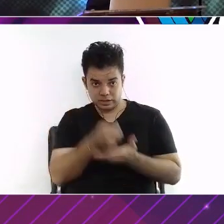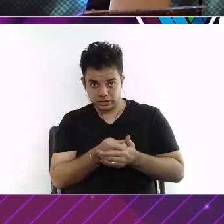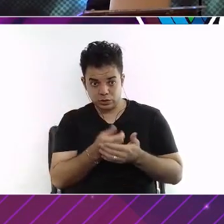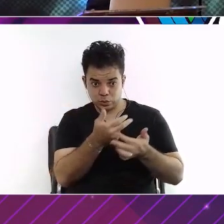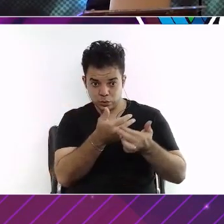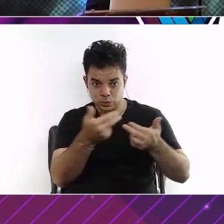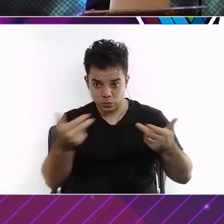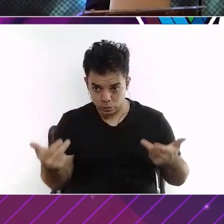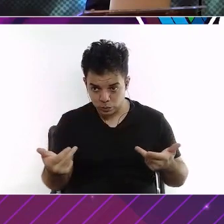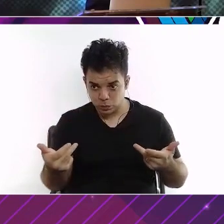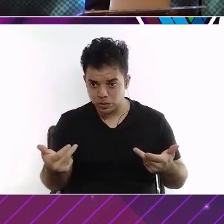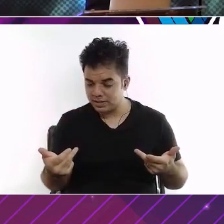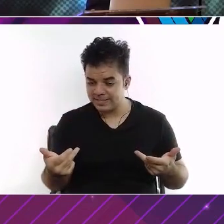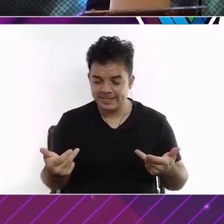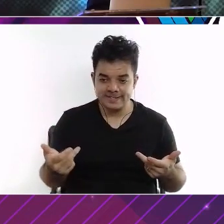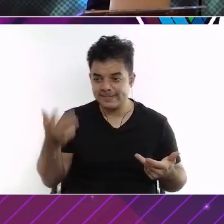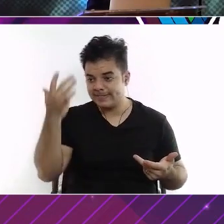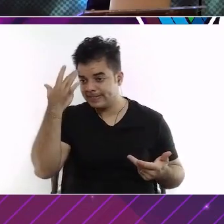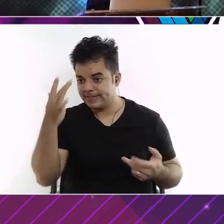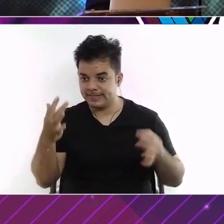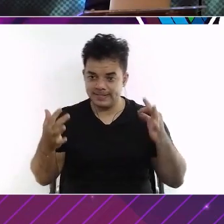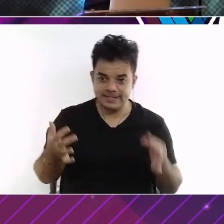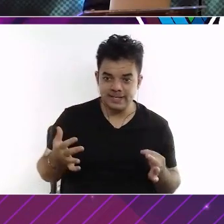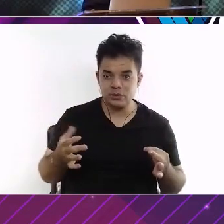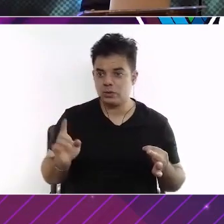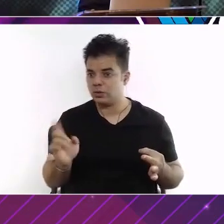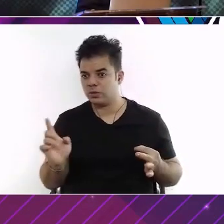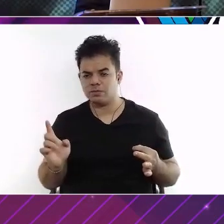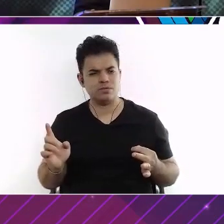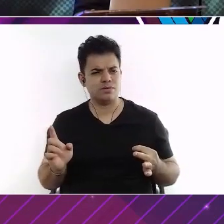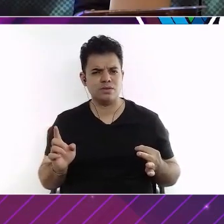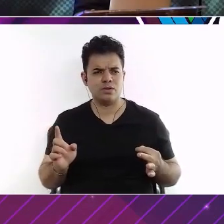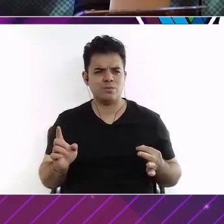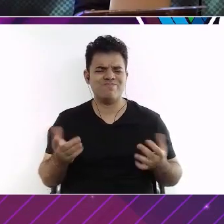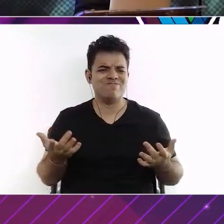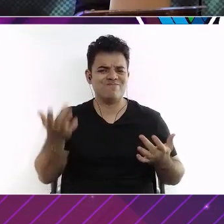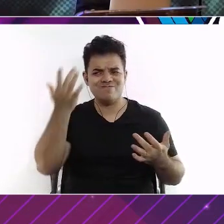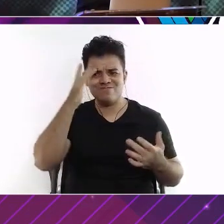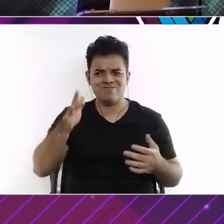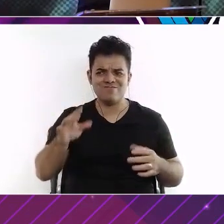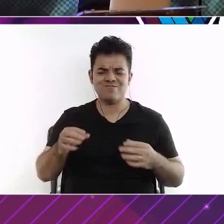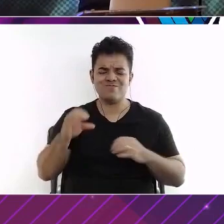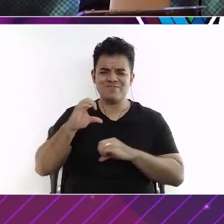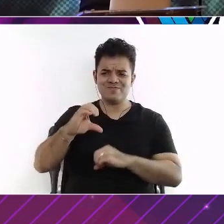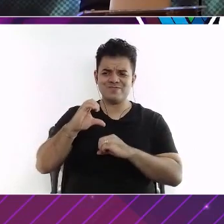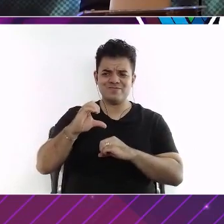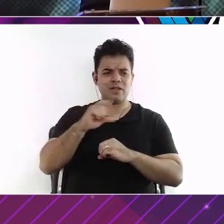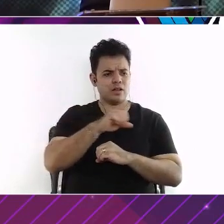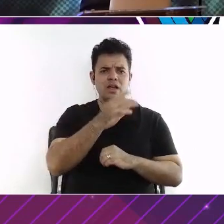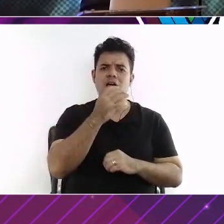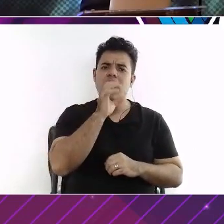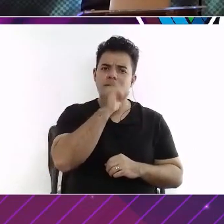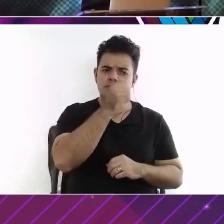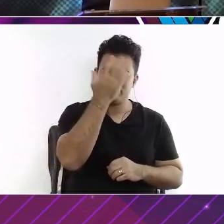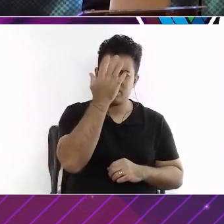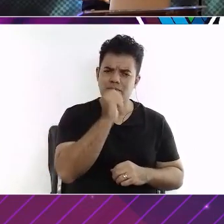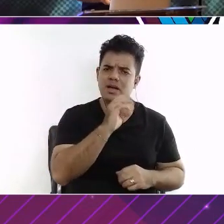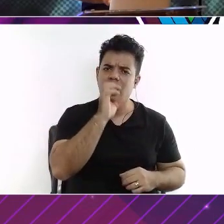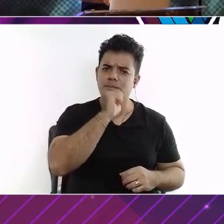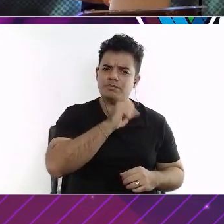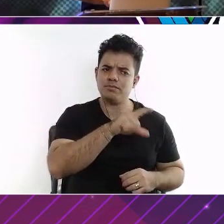cálculo. Pegar dados e pay buff, é isso que tem que ser feito. Ninguém precisa intervir. E os cálculos não são